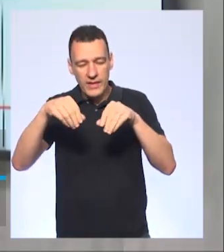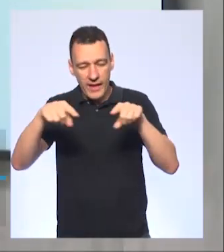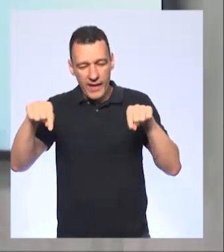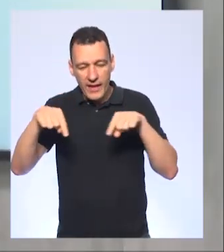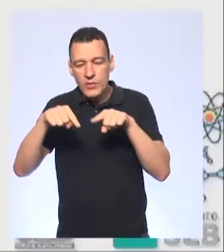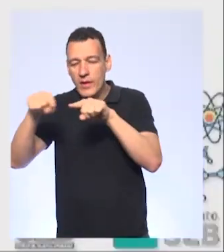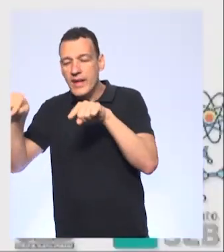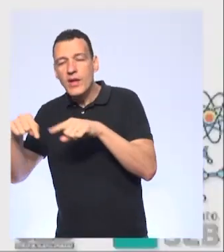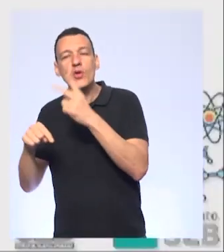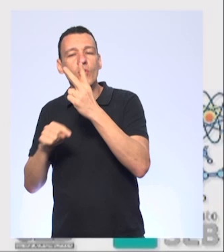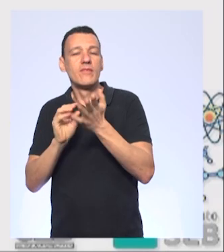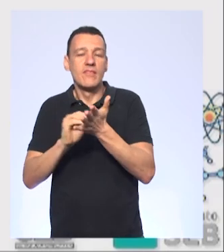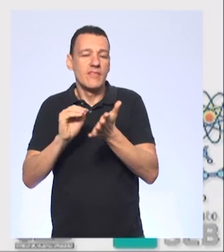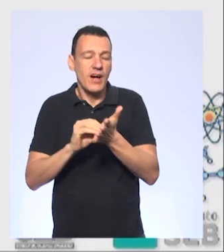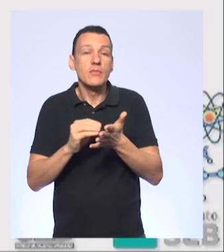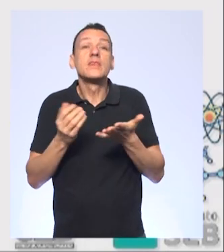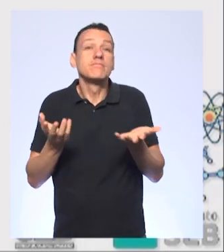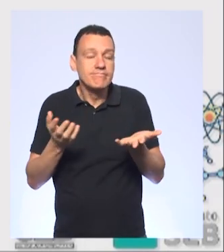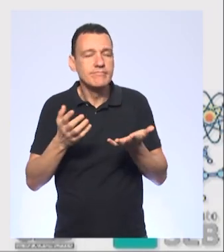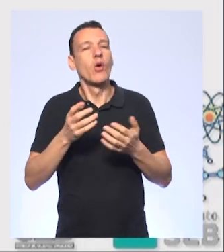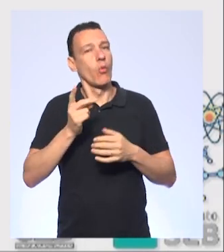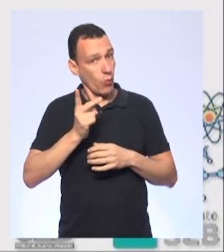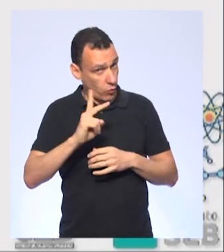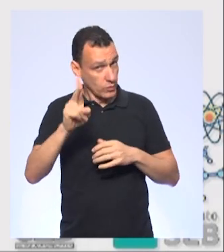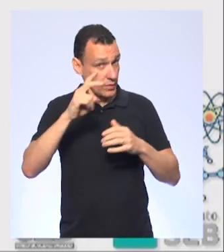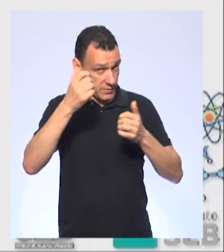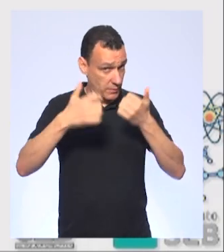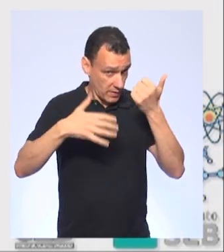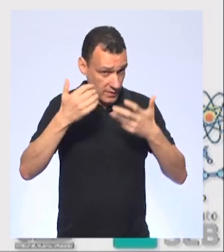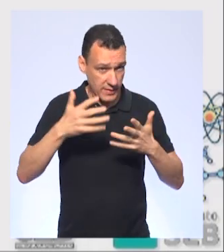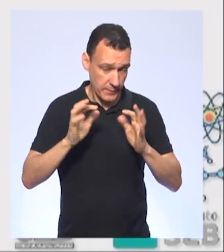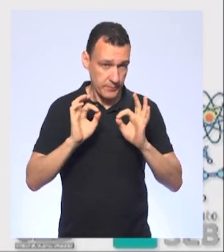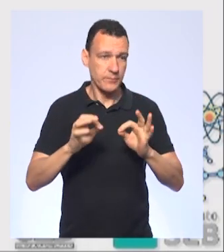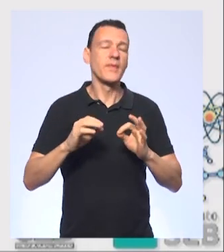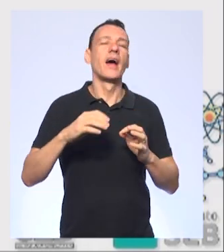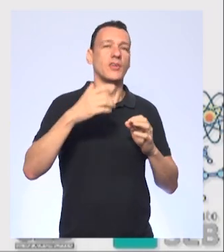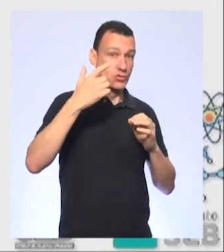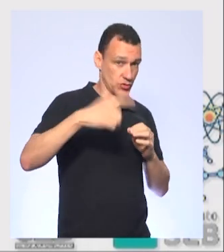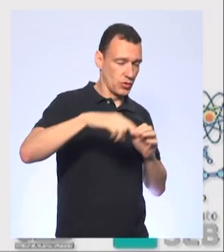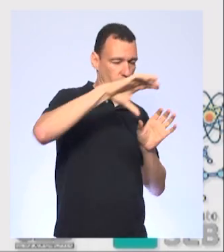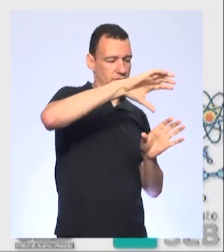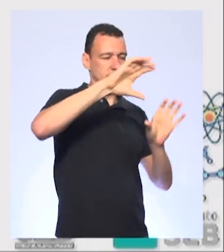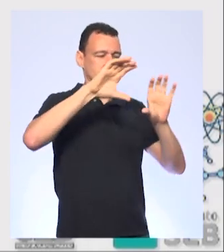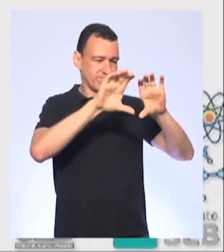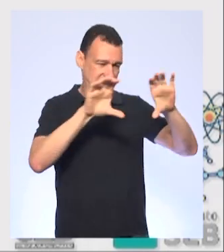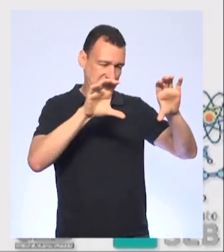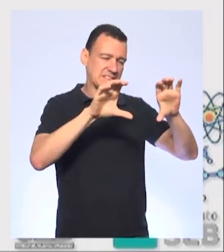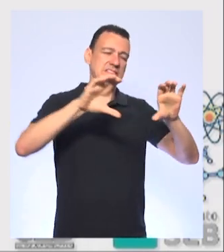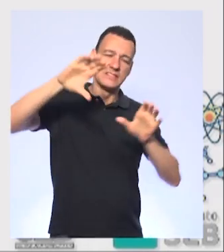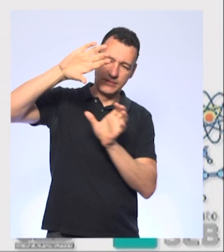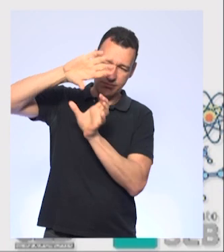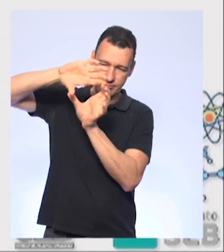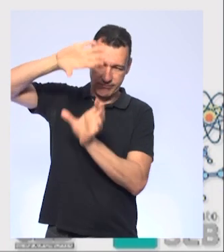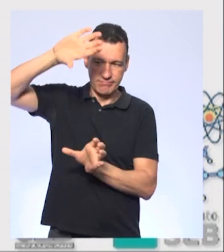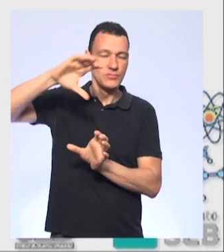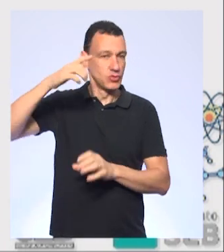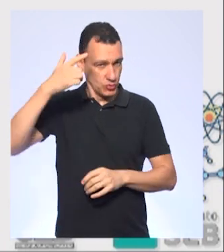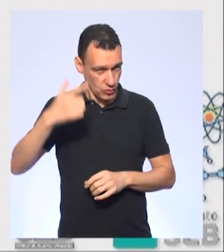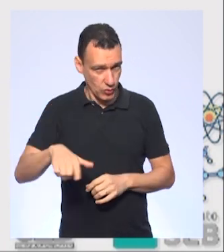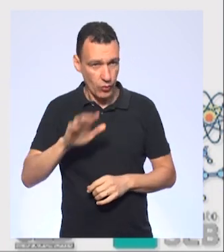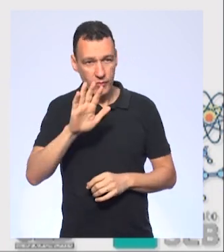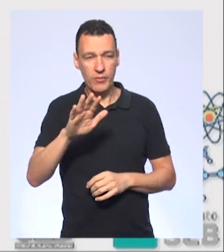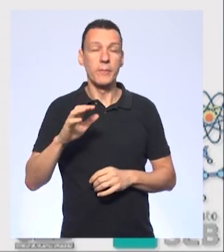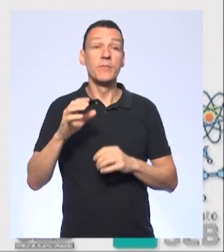cá. Olha o que eu fiz aqui. Eu vou pegar e desenhar o troço de pé de novo e já coloquei que uma das frentes do terreno